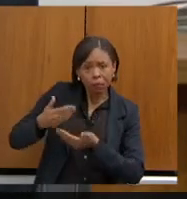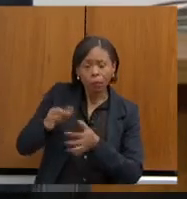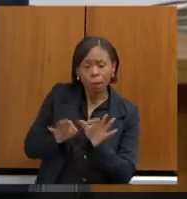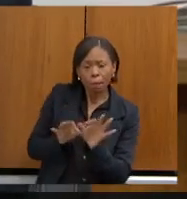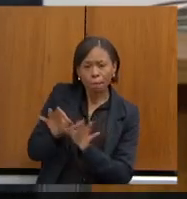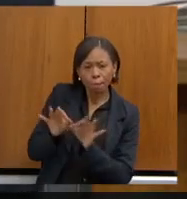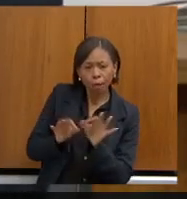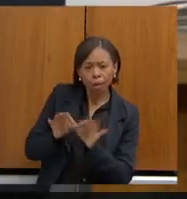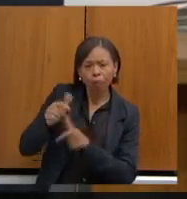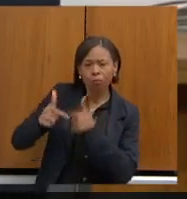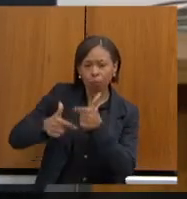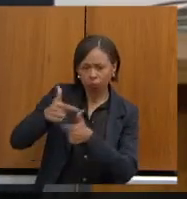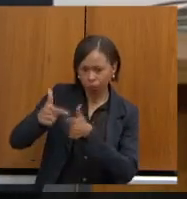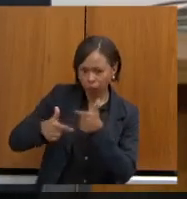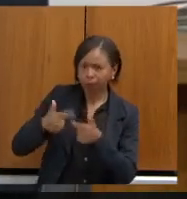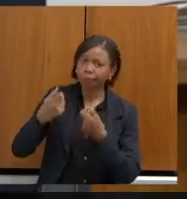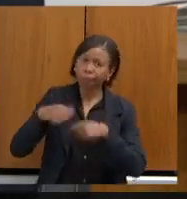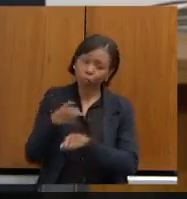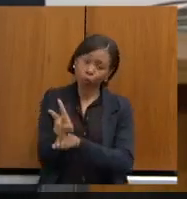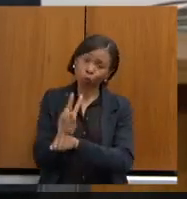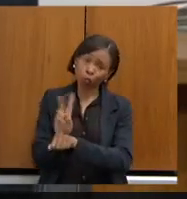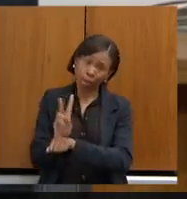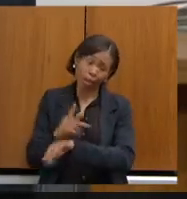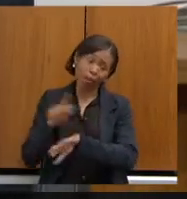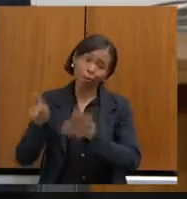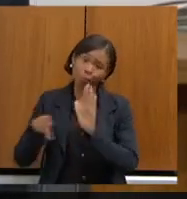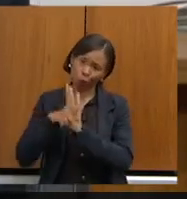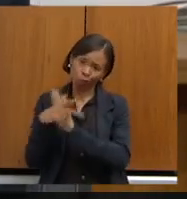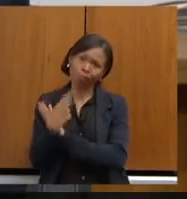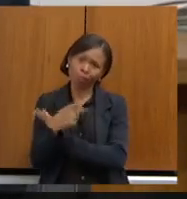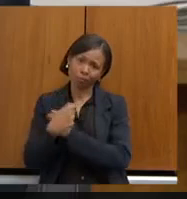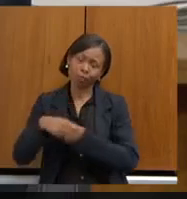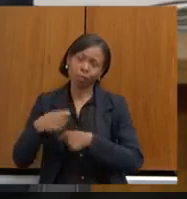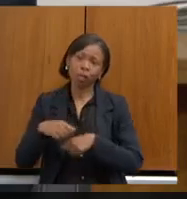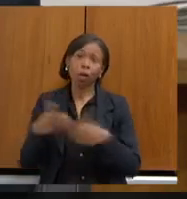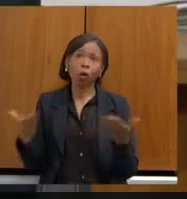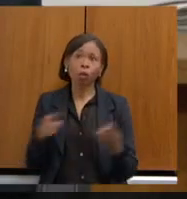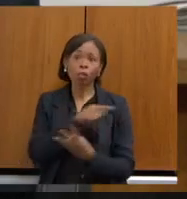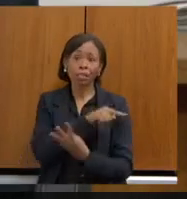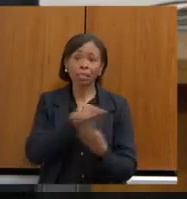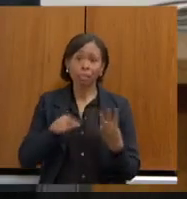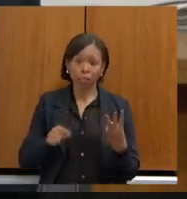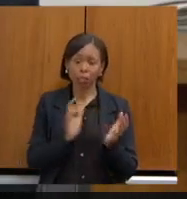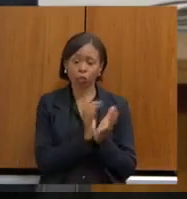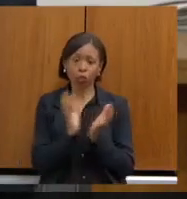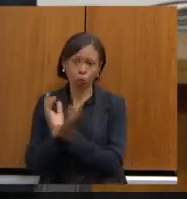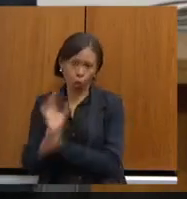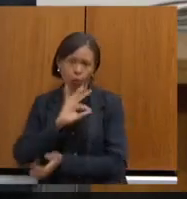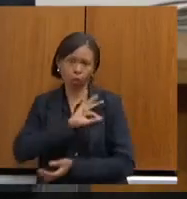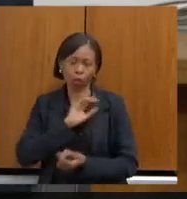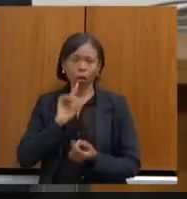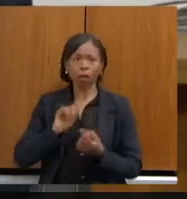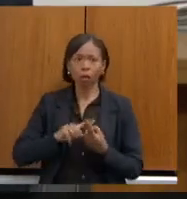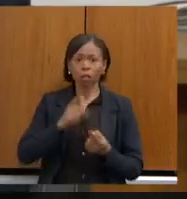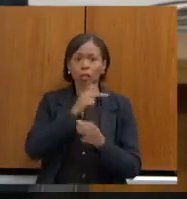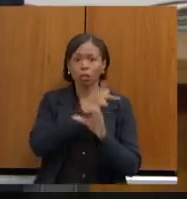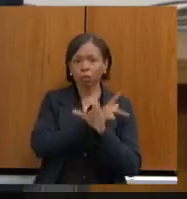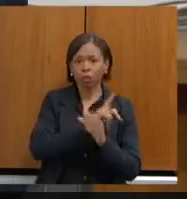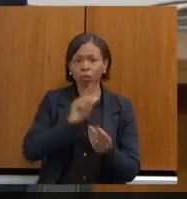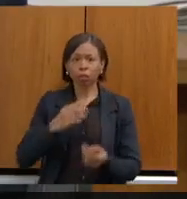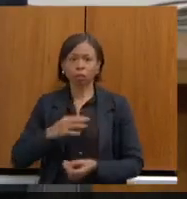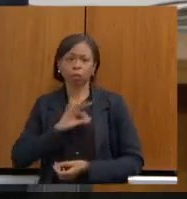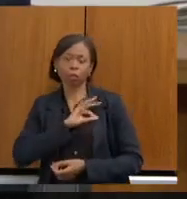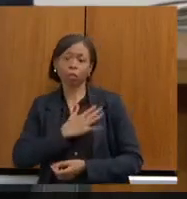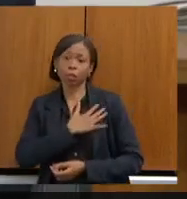é preciso que eles têm um chefe da própria descrição que hoje nós temos a verdade três funções policiais né no estado a polícia civil a polícia